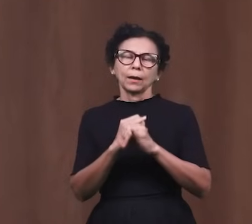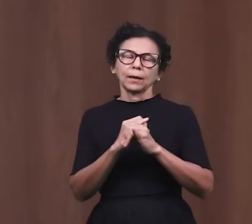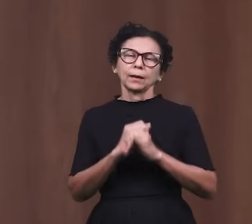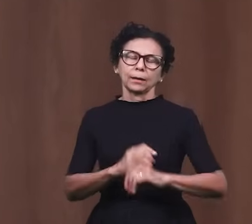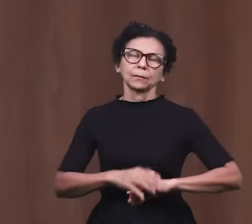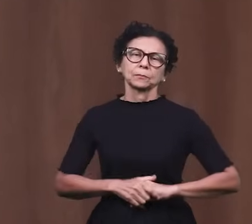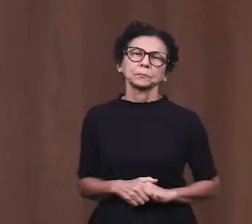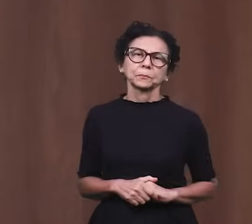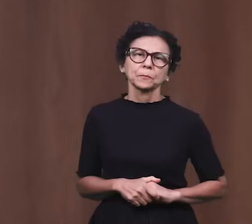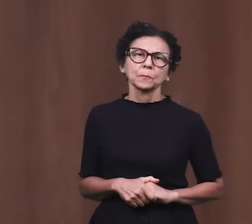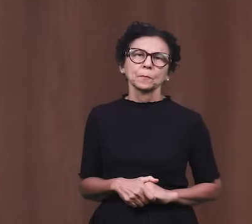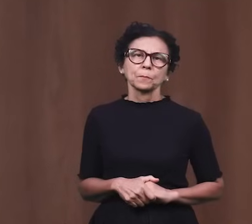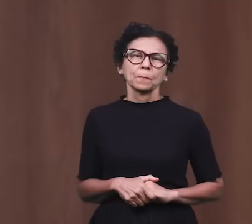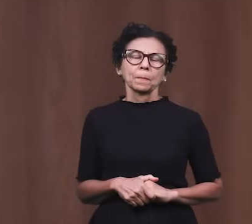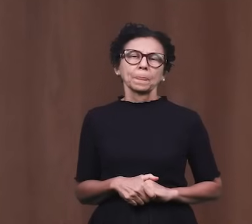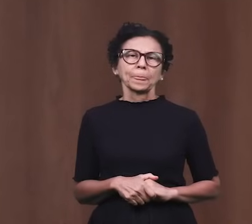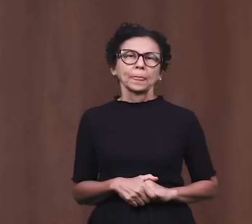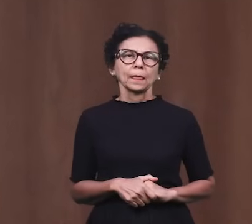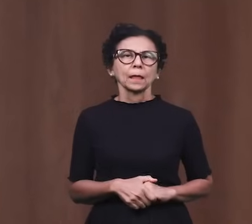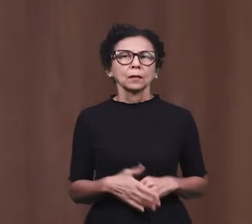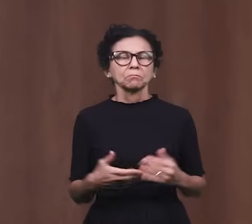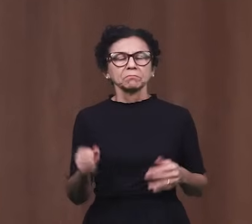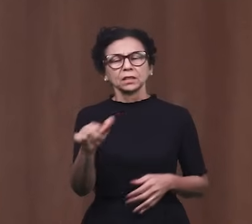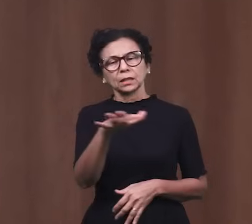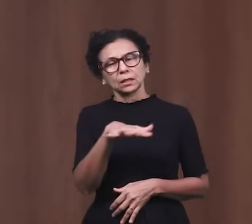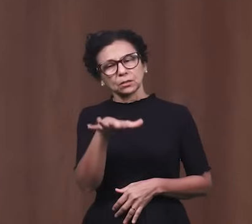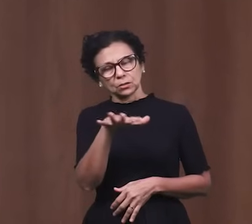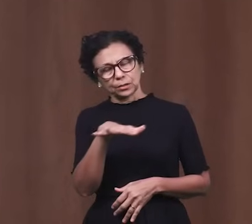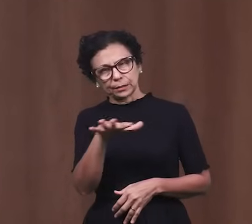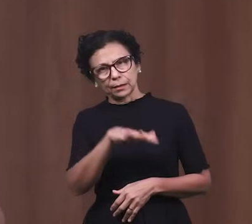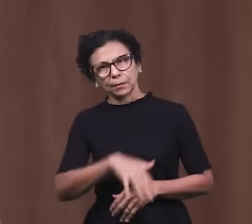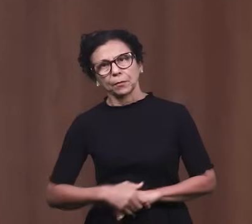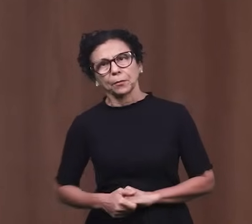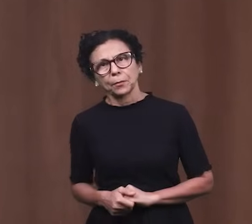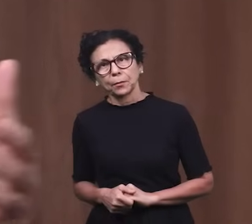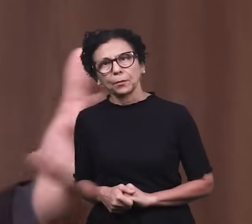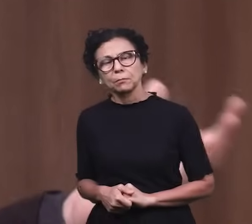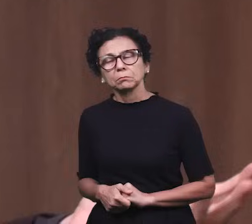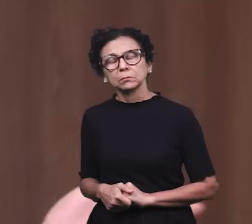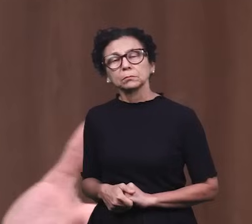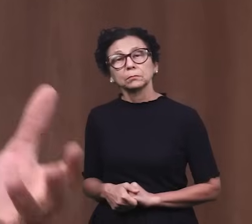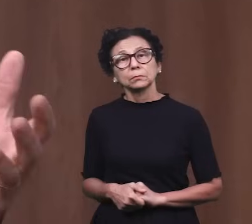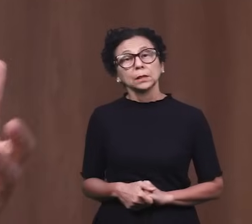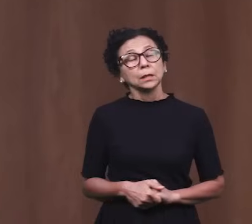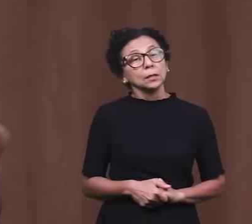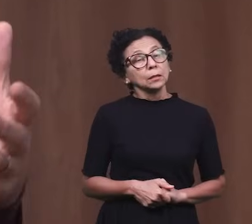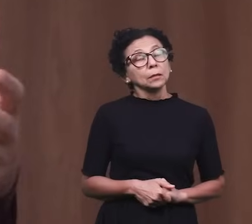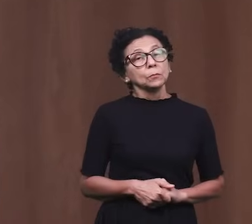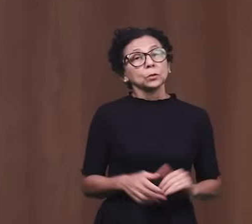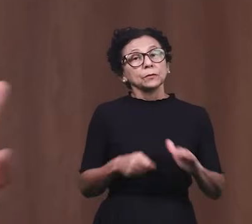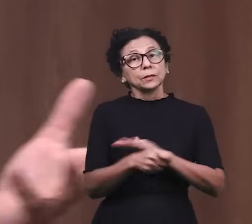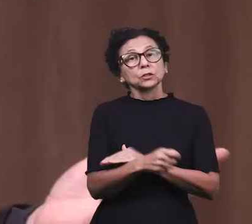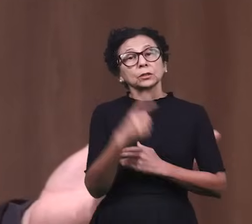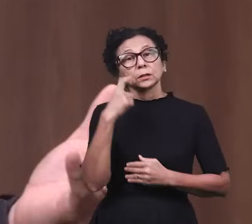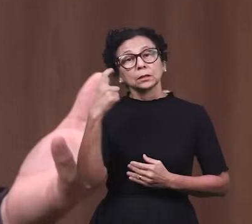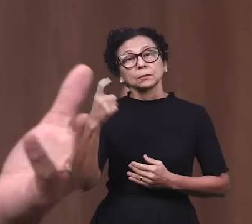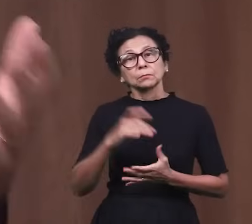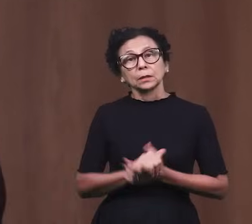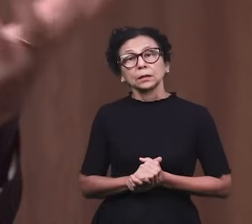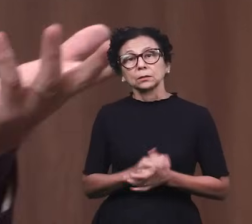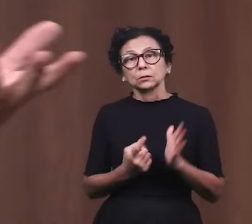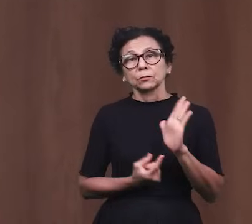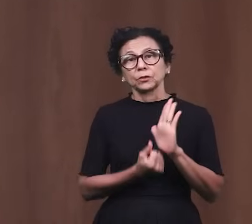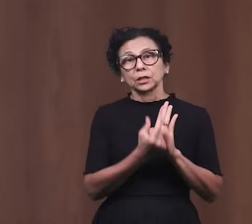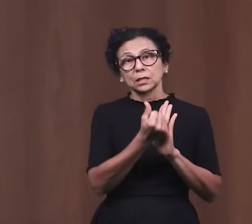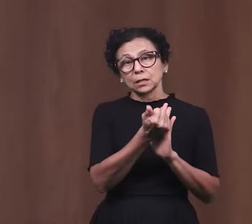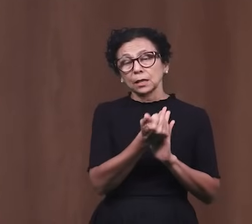contratos inteligentes, né? E, de modo geral, eu acho que os setores da economia real que sempre foram interessantes